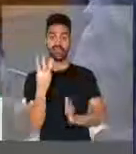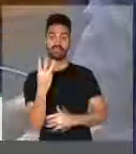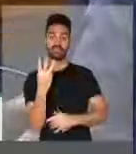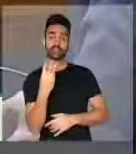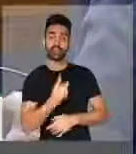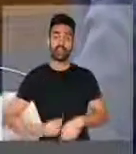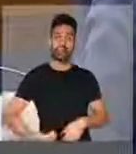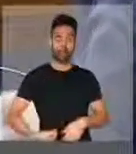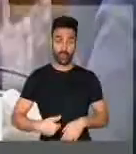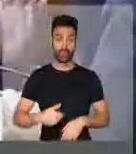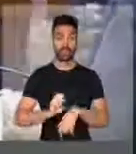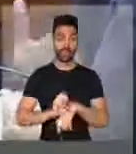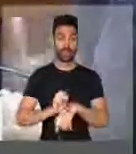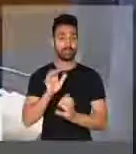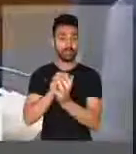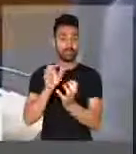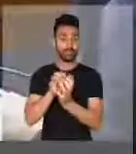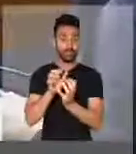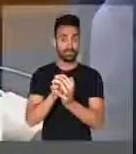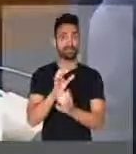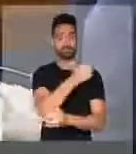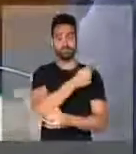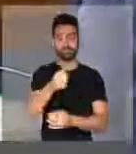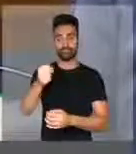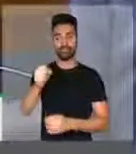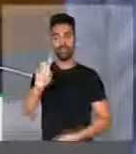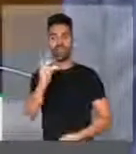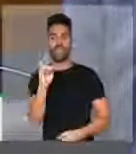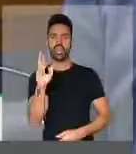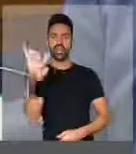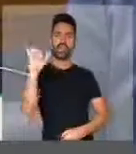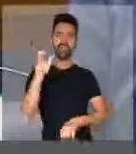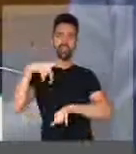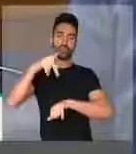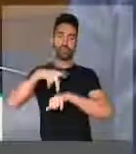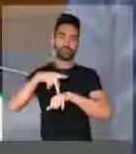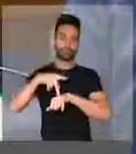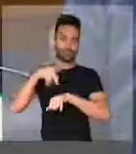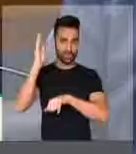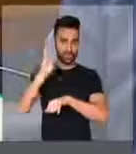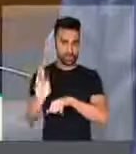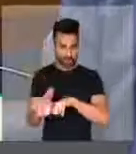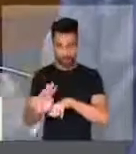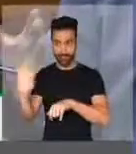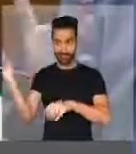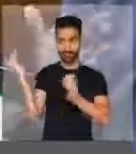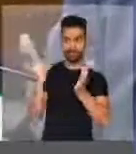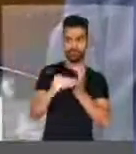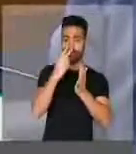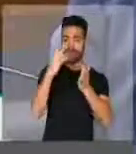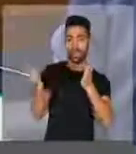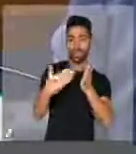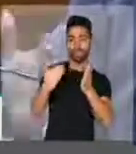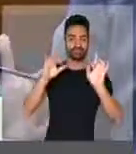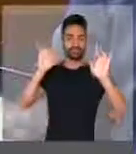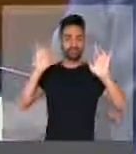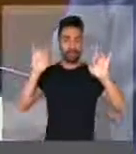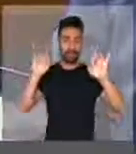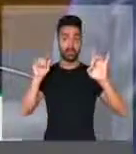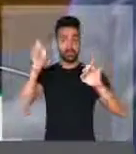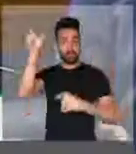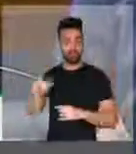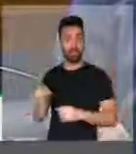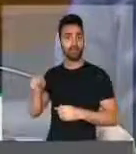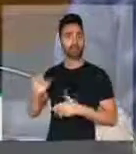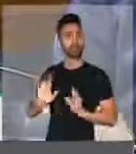dos heróis da pátria, aqui para inscrever o seu livro na história nacional, cuja vida já foi